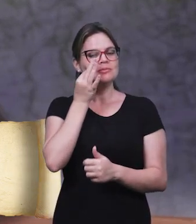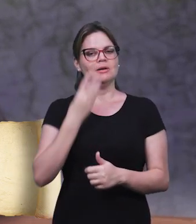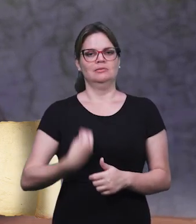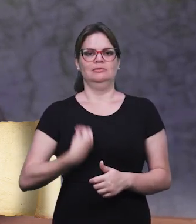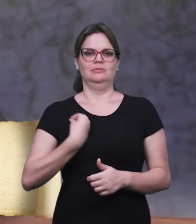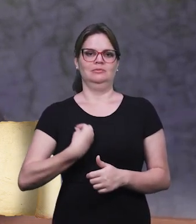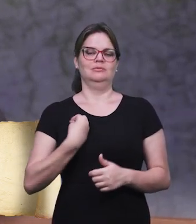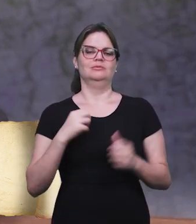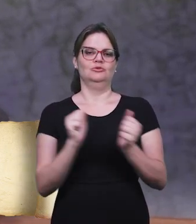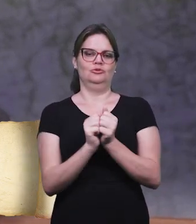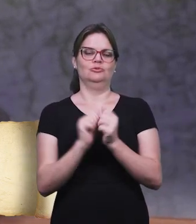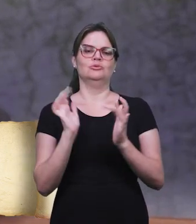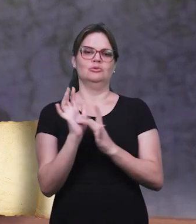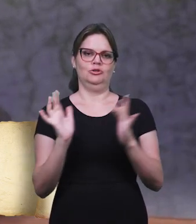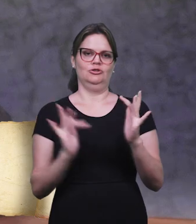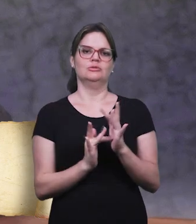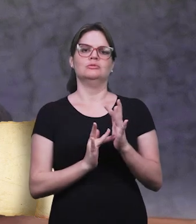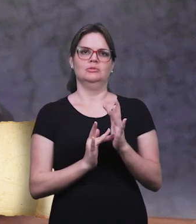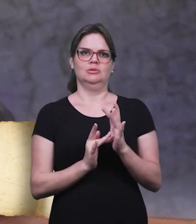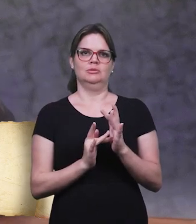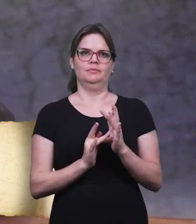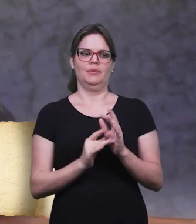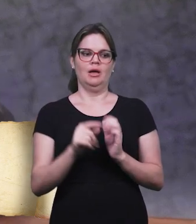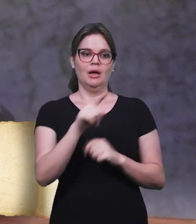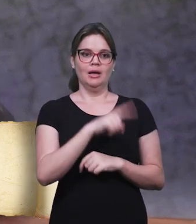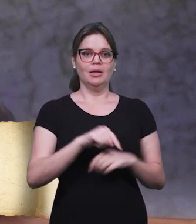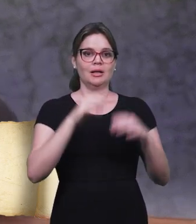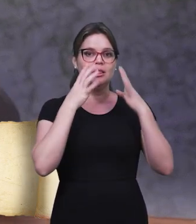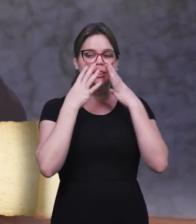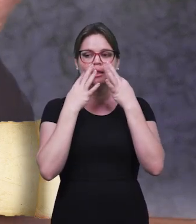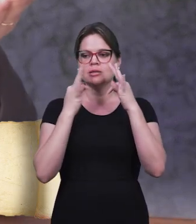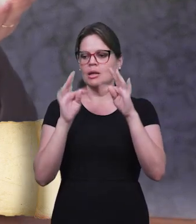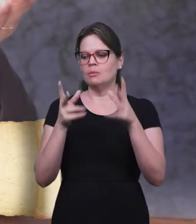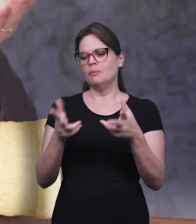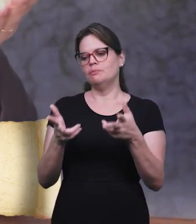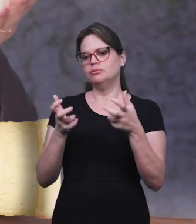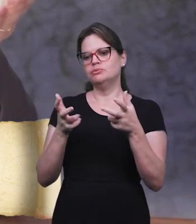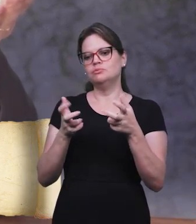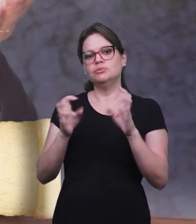no plano de Deus, aconteceu algo inesperado.